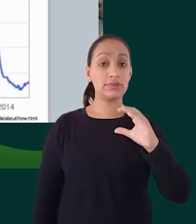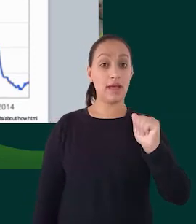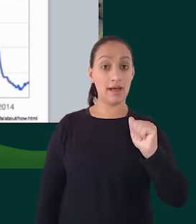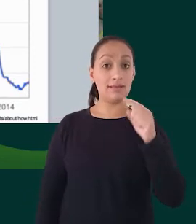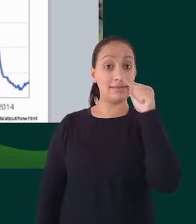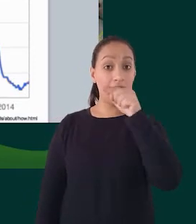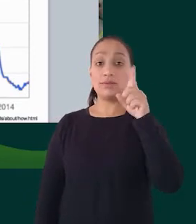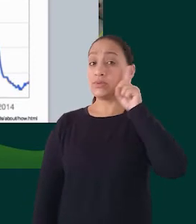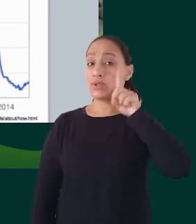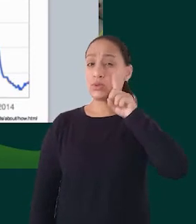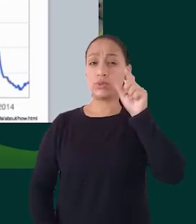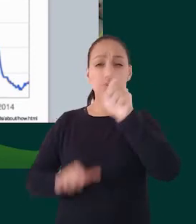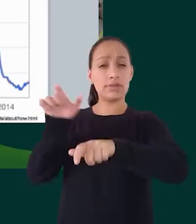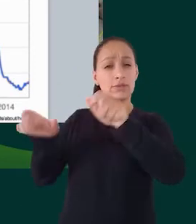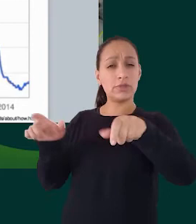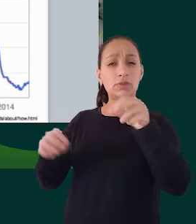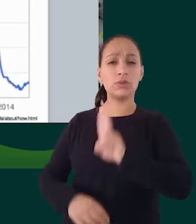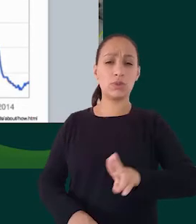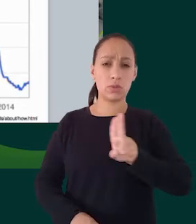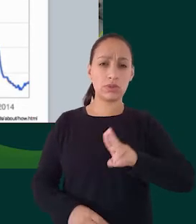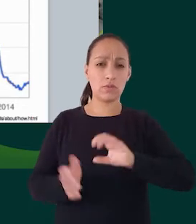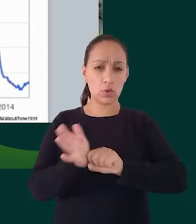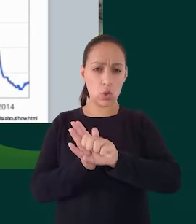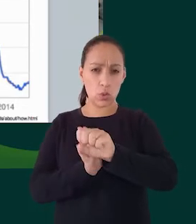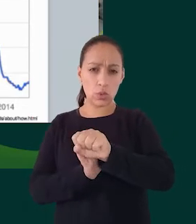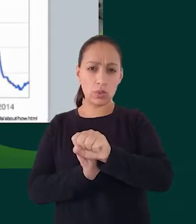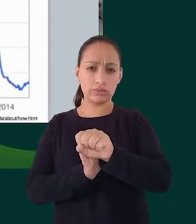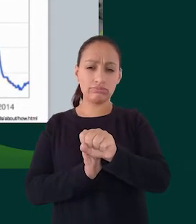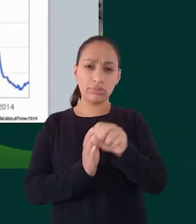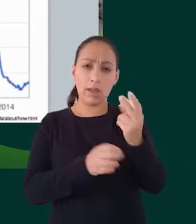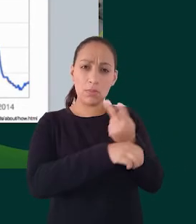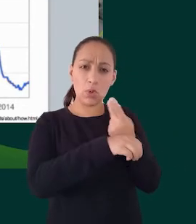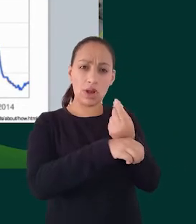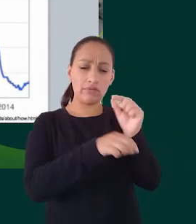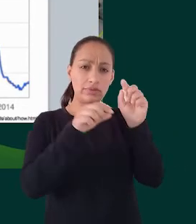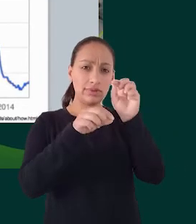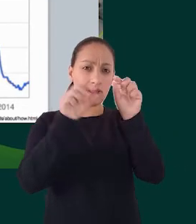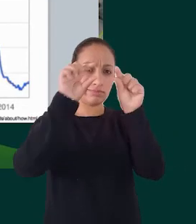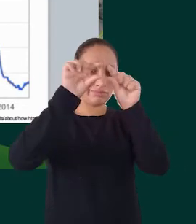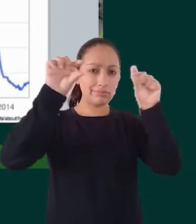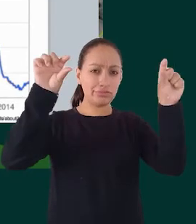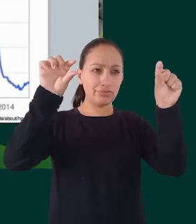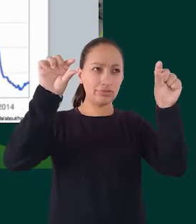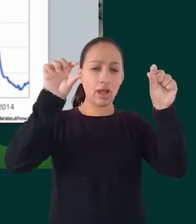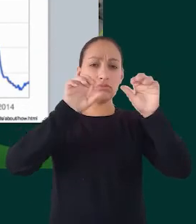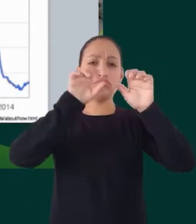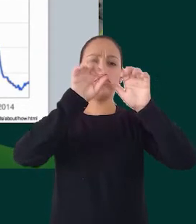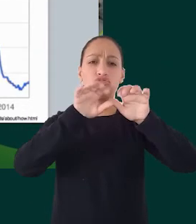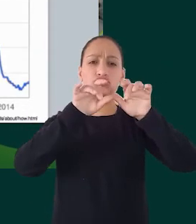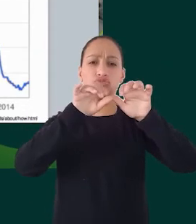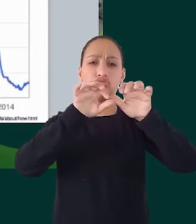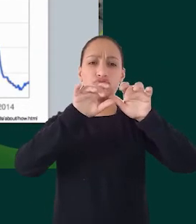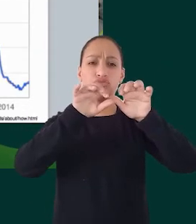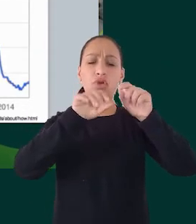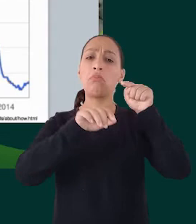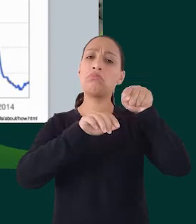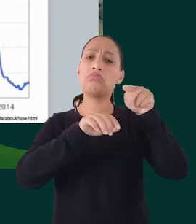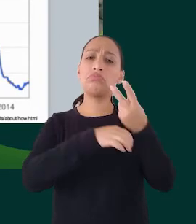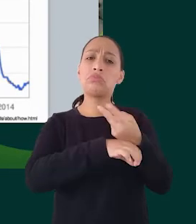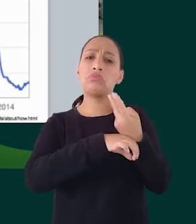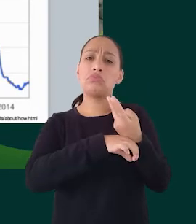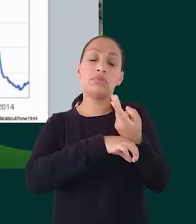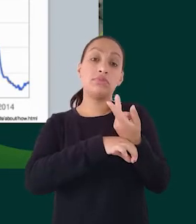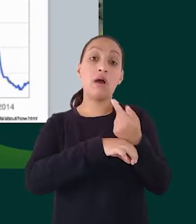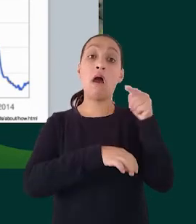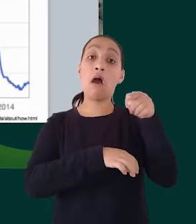faziam no search, na procura ali do Google, né? E ela